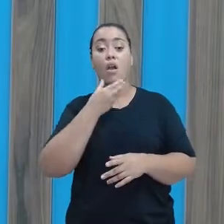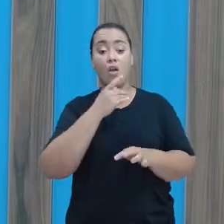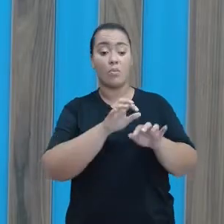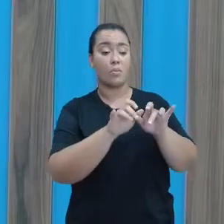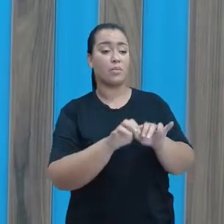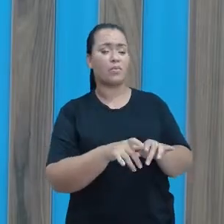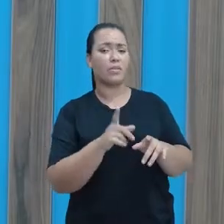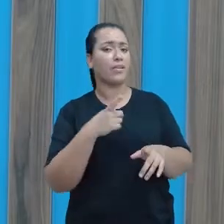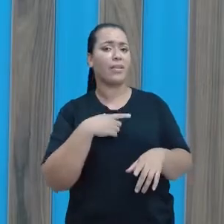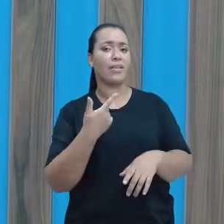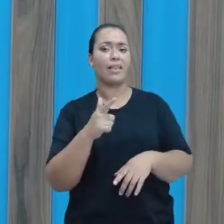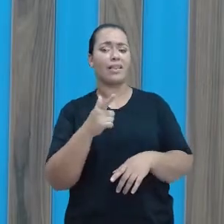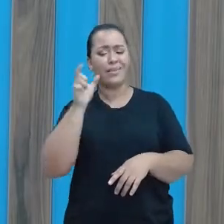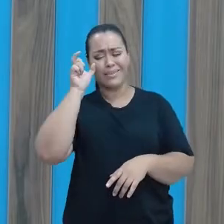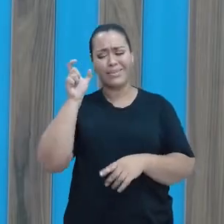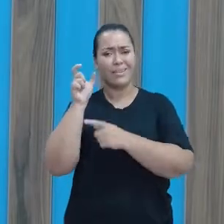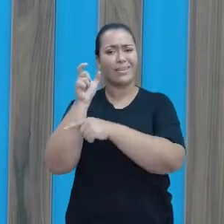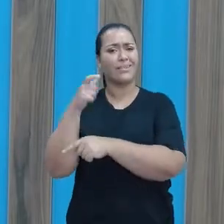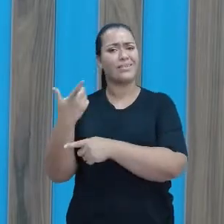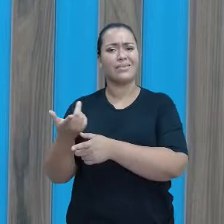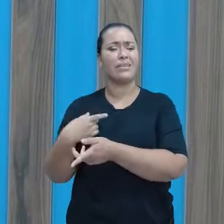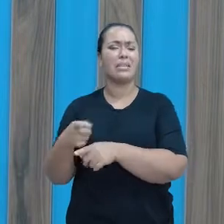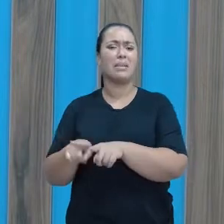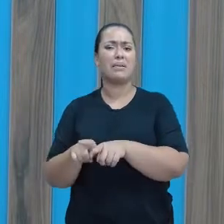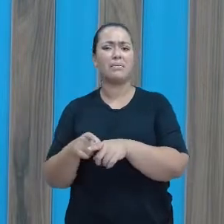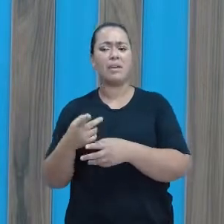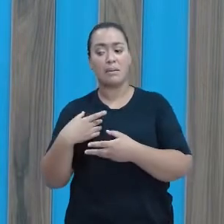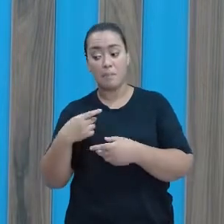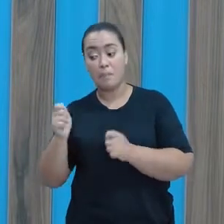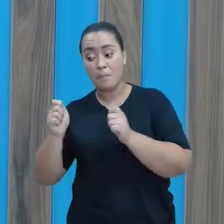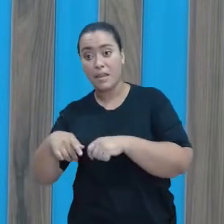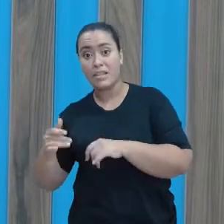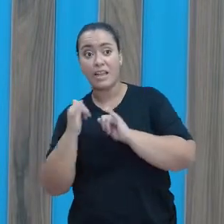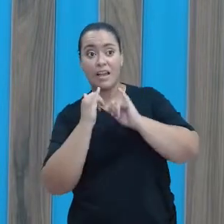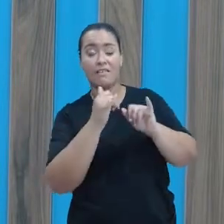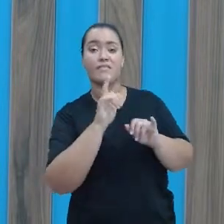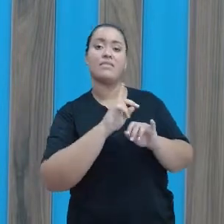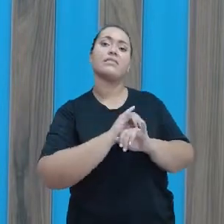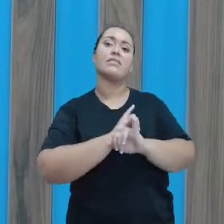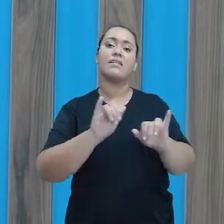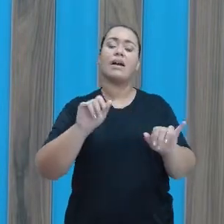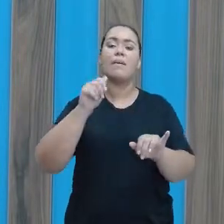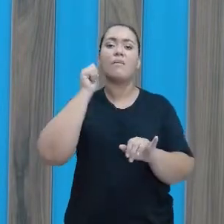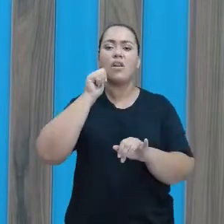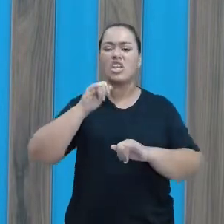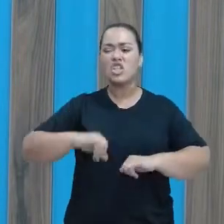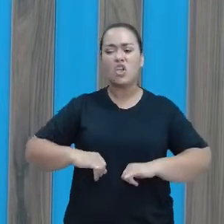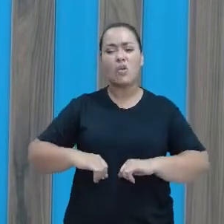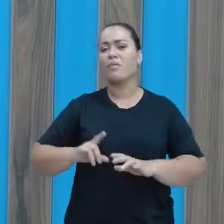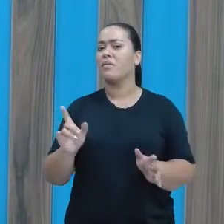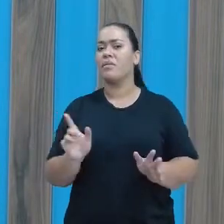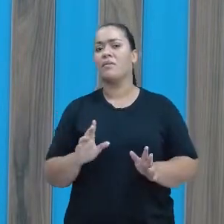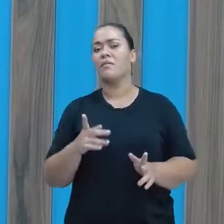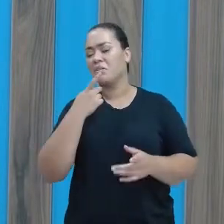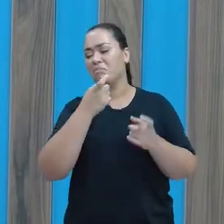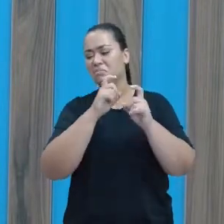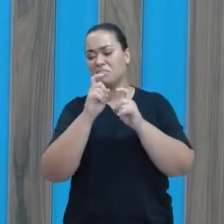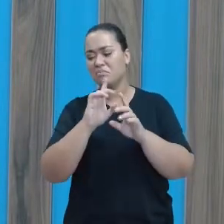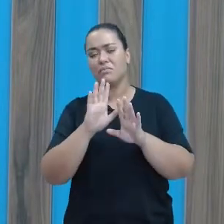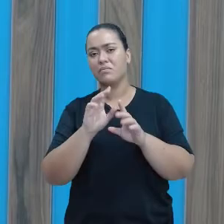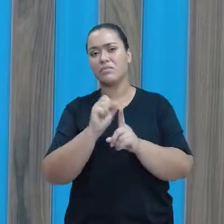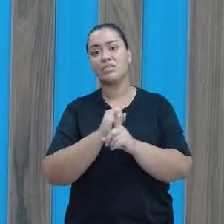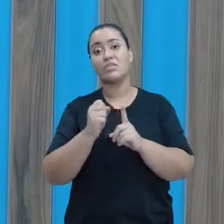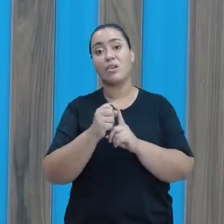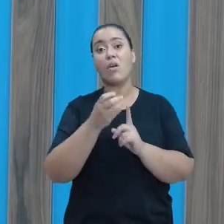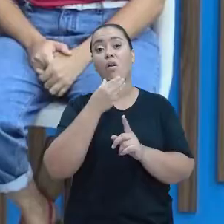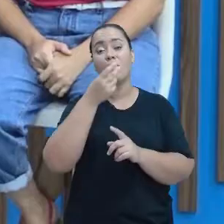não tinham nem o interesse, nem a sensibilidade. Às vezes, isso, de fato, é uma notícia importante, é uma notícia que cabe ser discutida junto à sociedade,